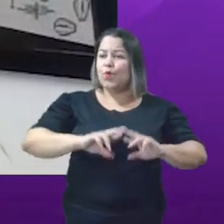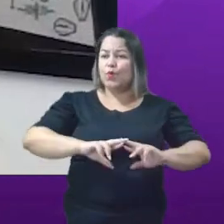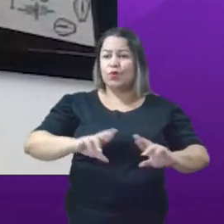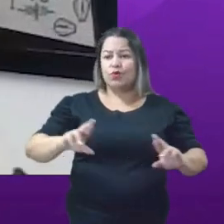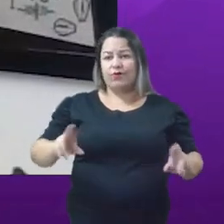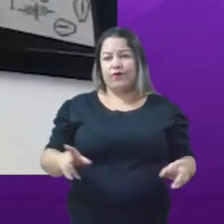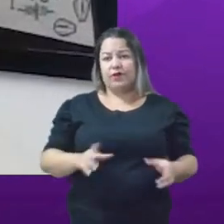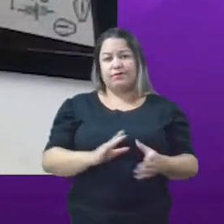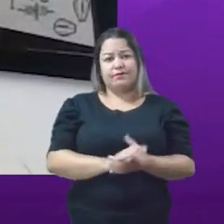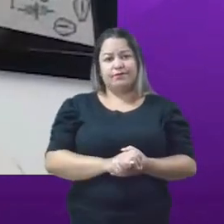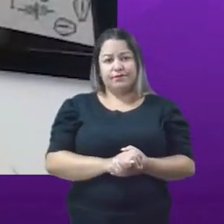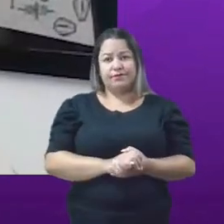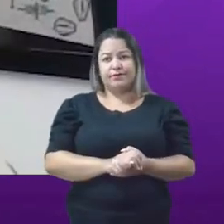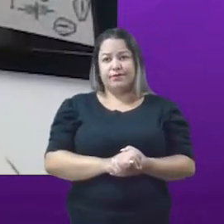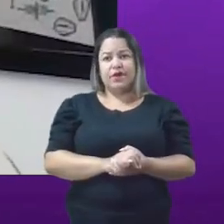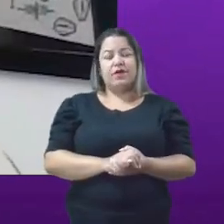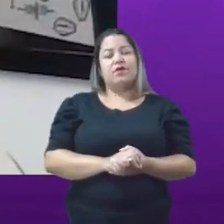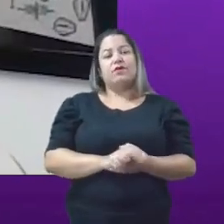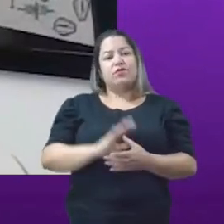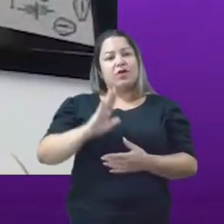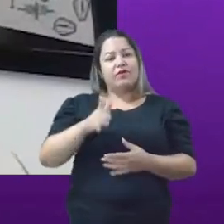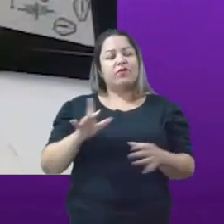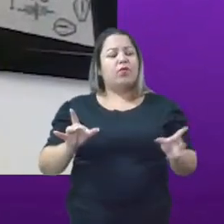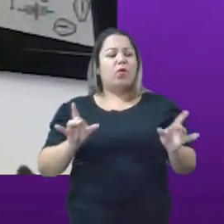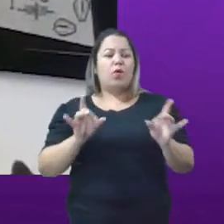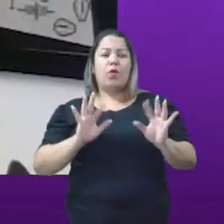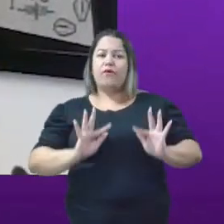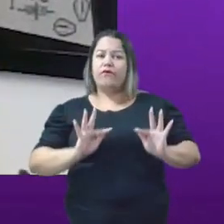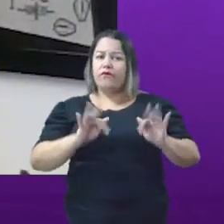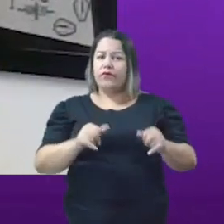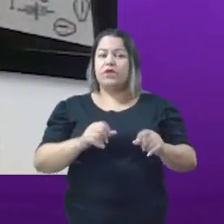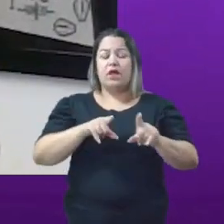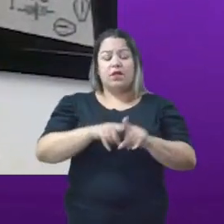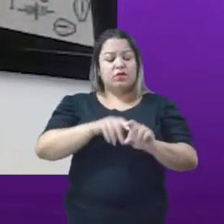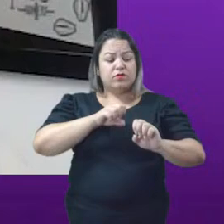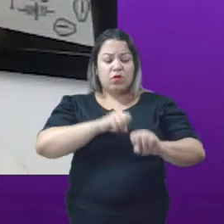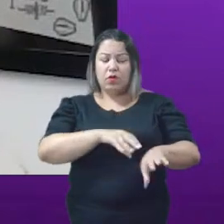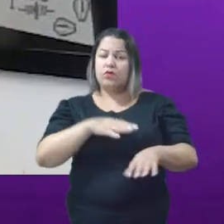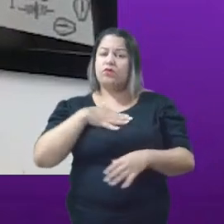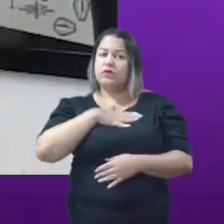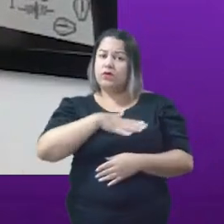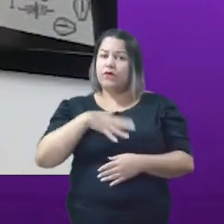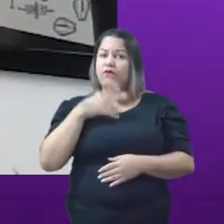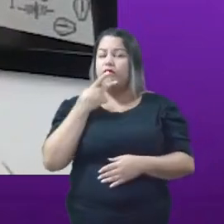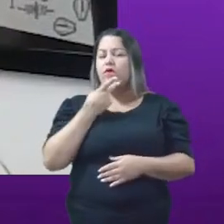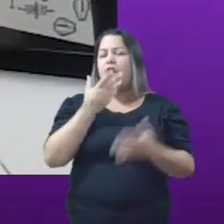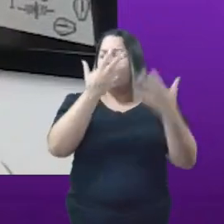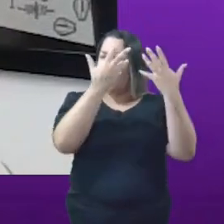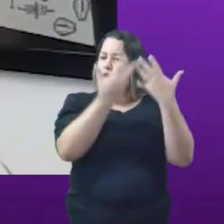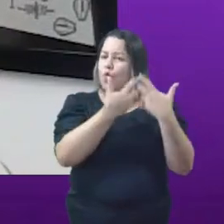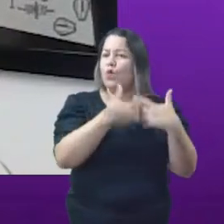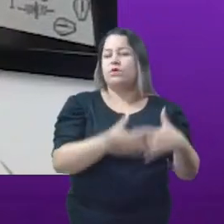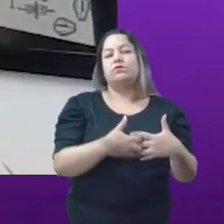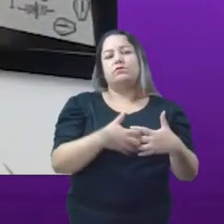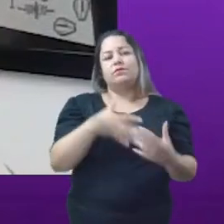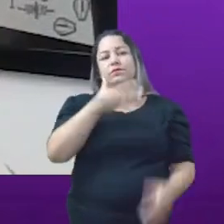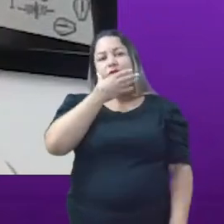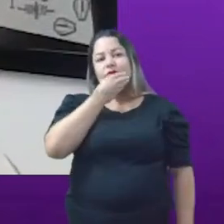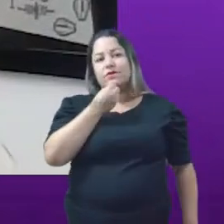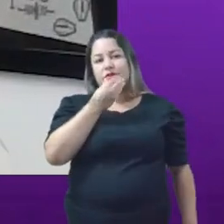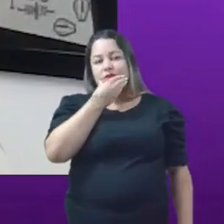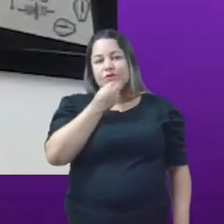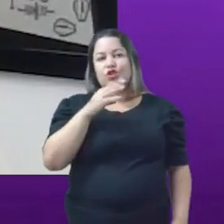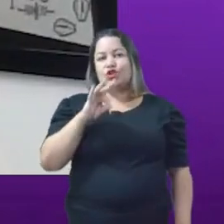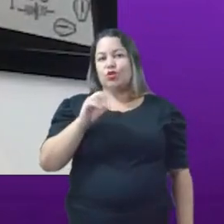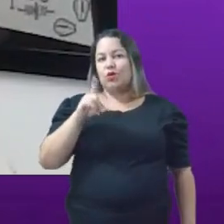diferente. A gente já vai caminhando para o fim da nossa aula, mas eu gostaria de colocar algumas reflexões sobre essa questão da masculinidade tóxica,